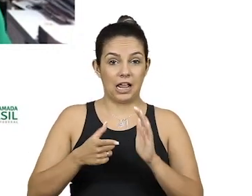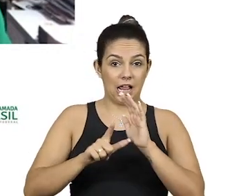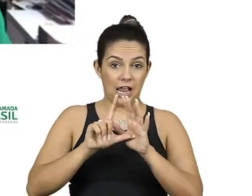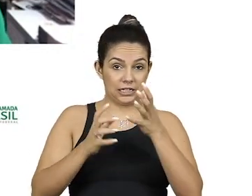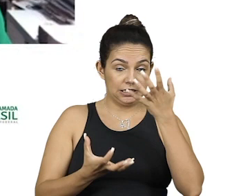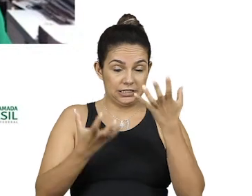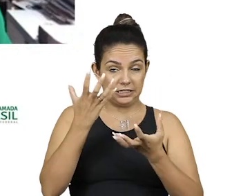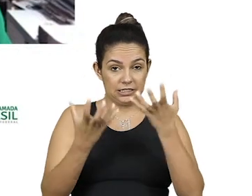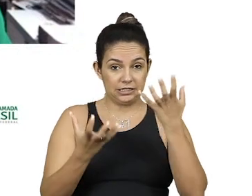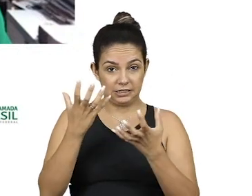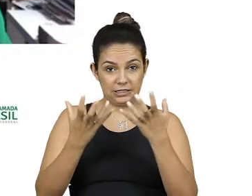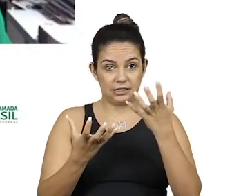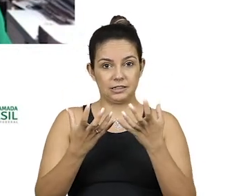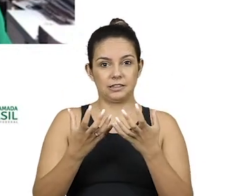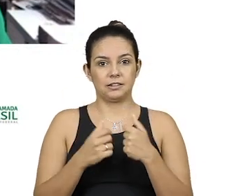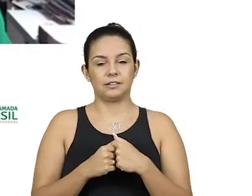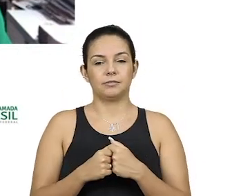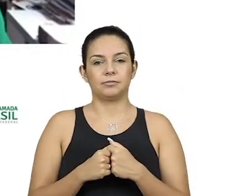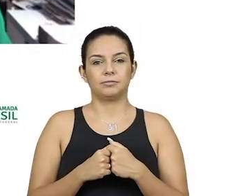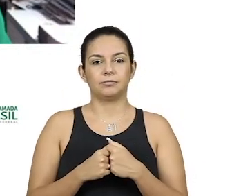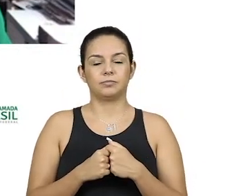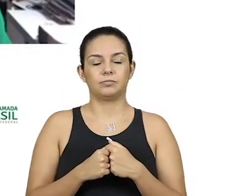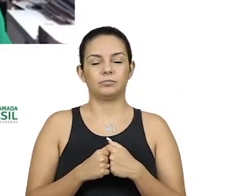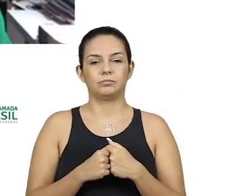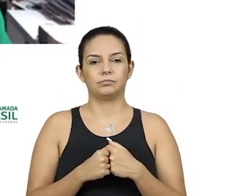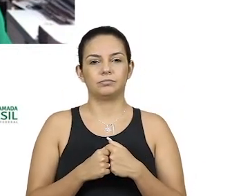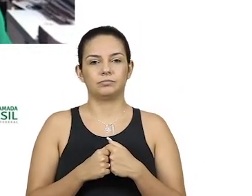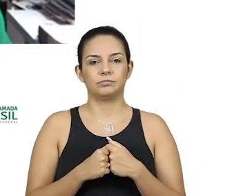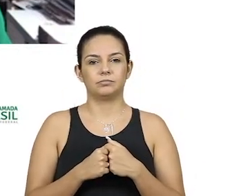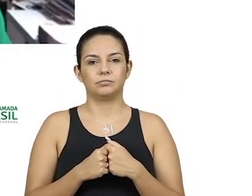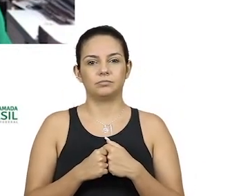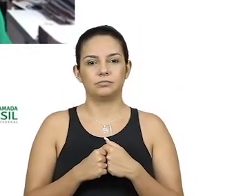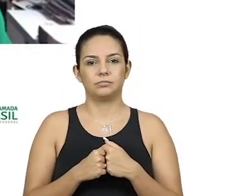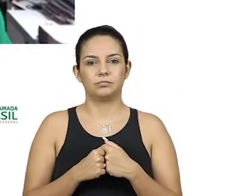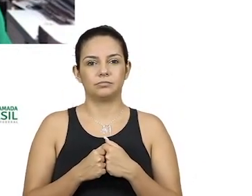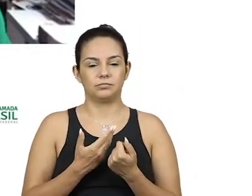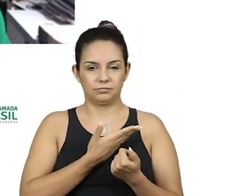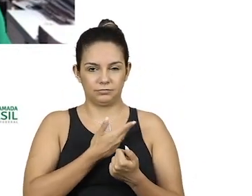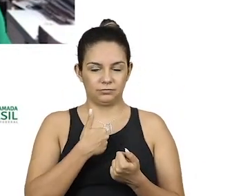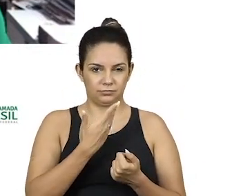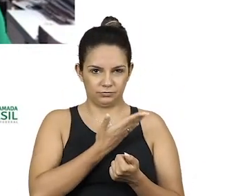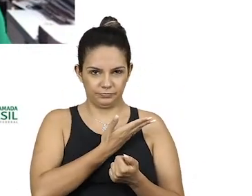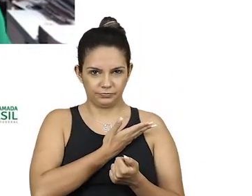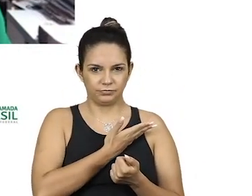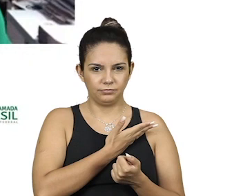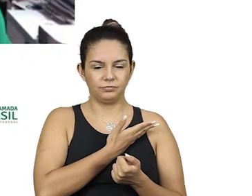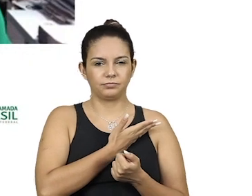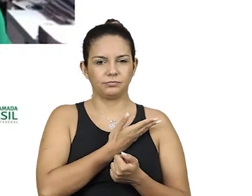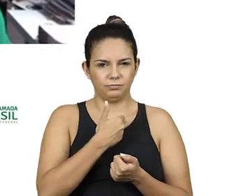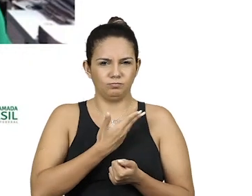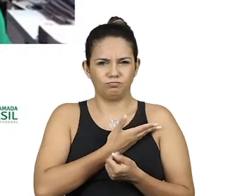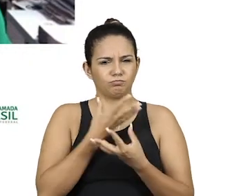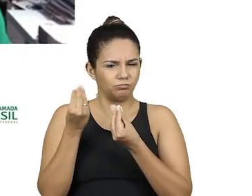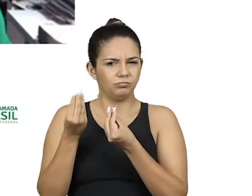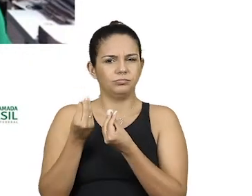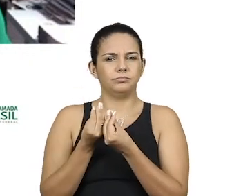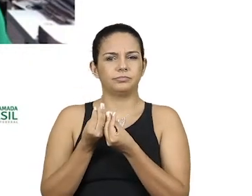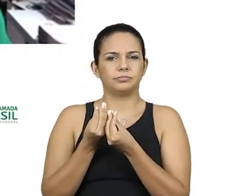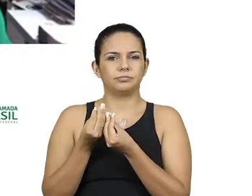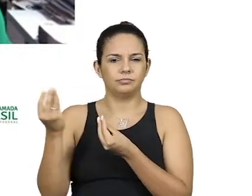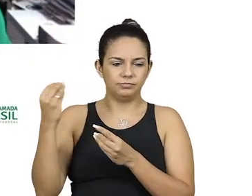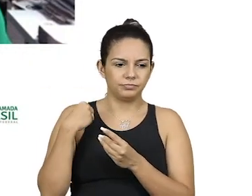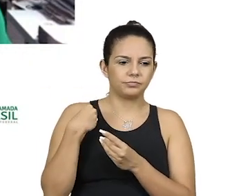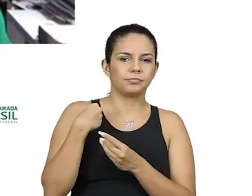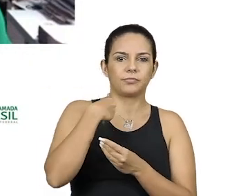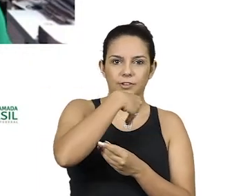incêndio, levada por Ilenquer, um amigo meu grandíssimo, que me